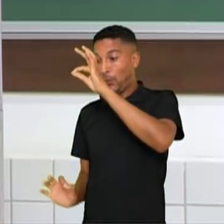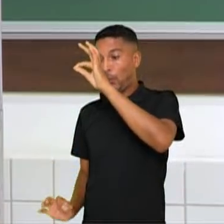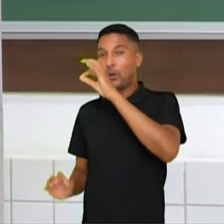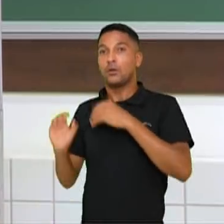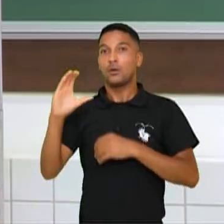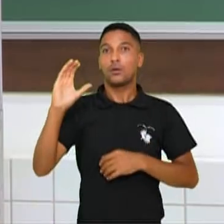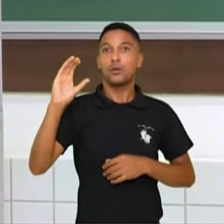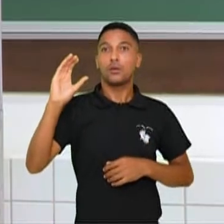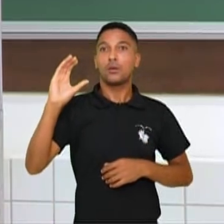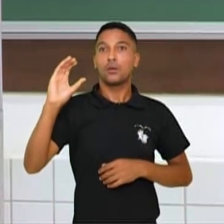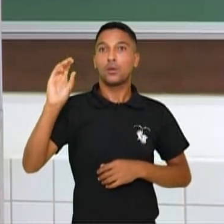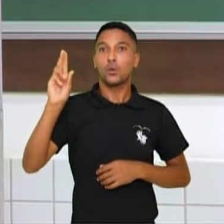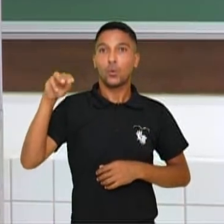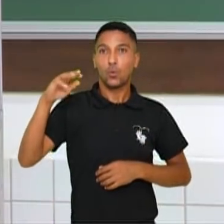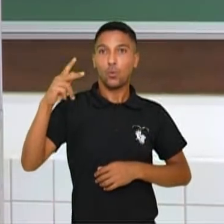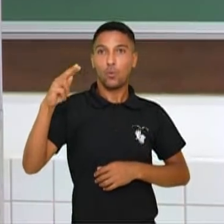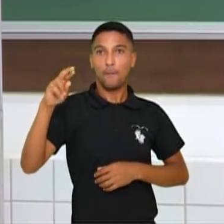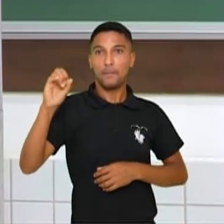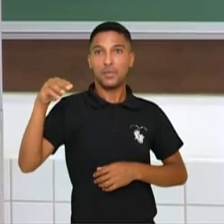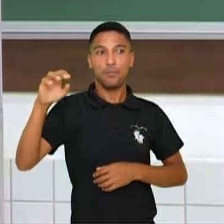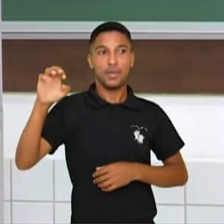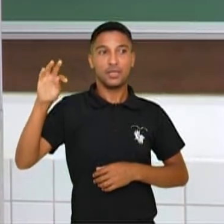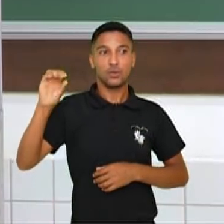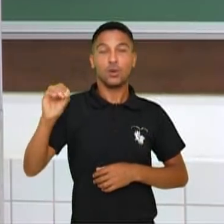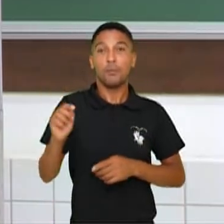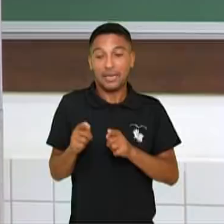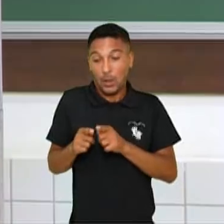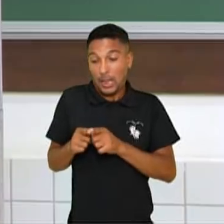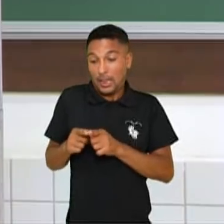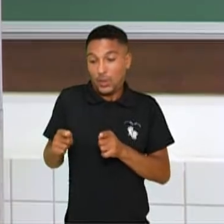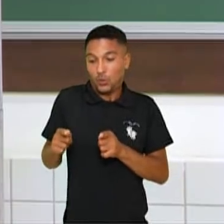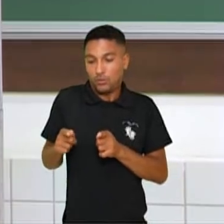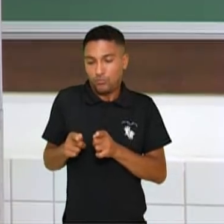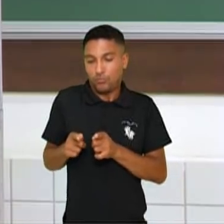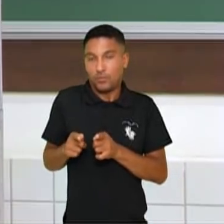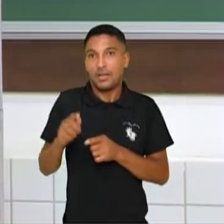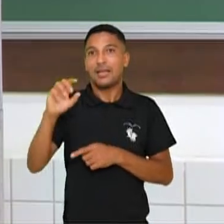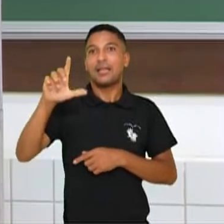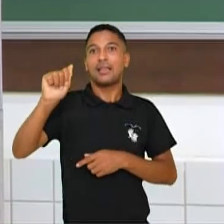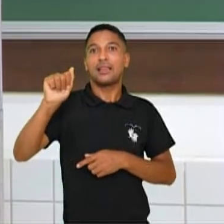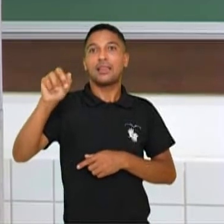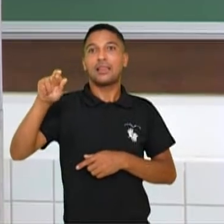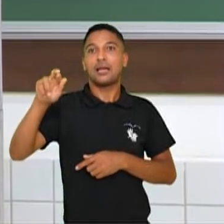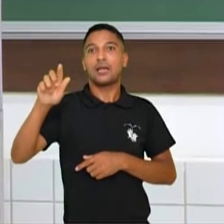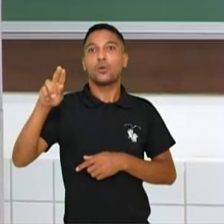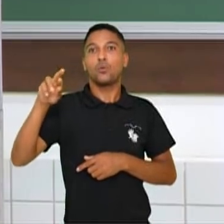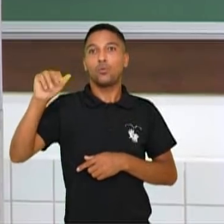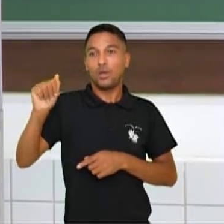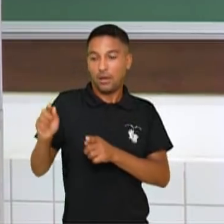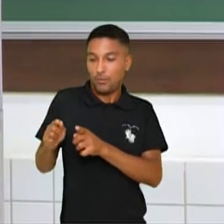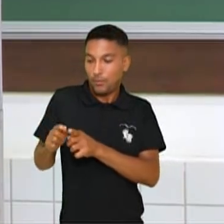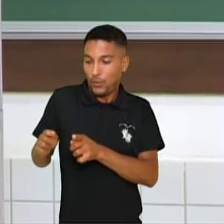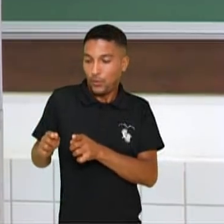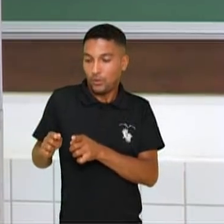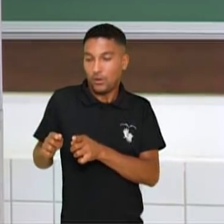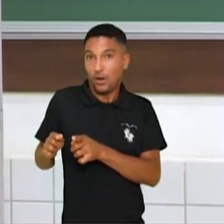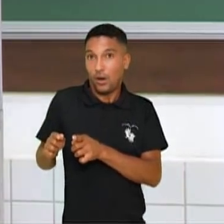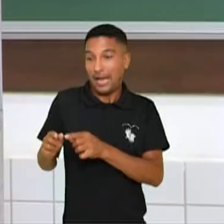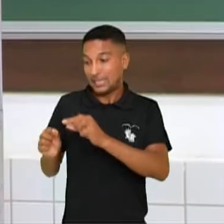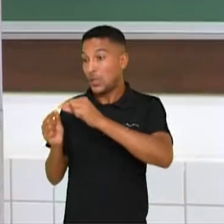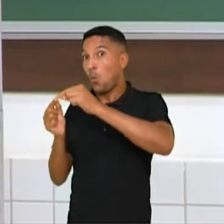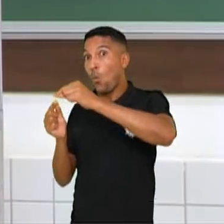comprimento. A largura é desse dedo até esse. Olha como é curtinho. É mais comprido do que